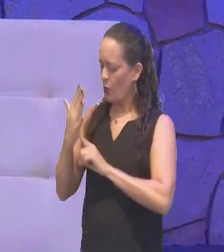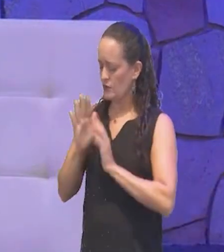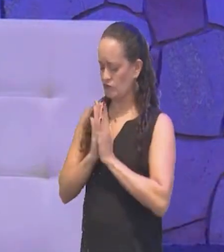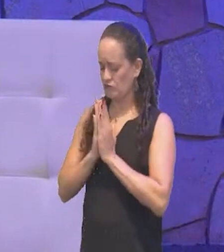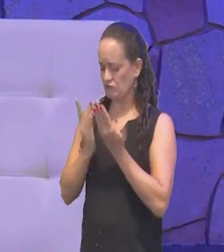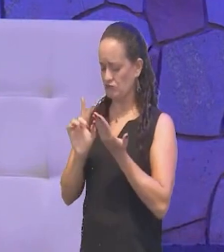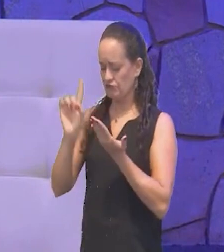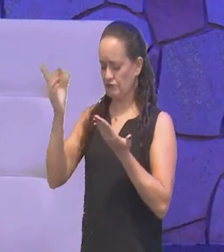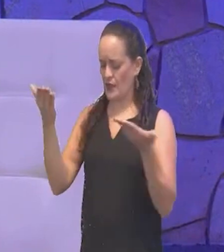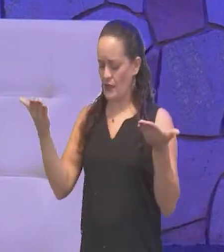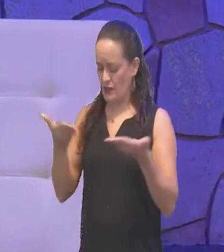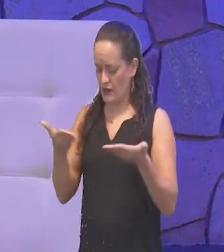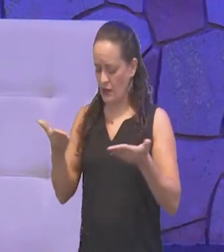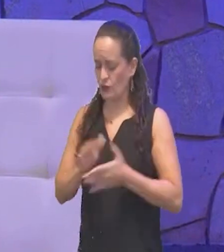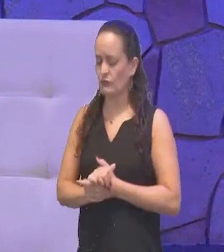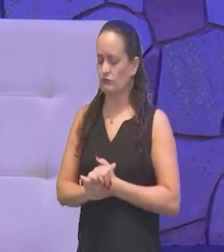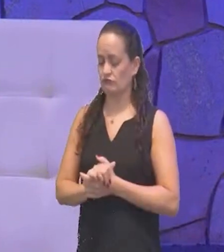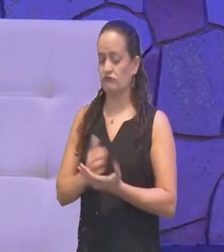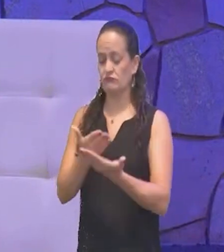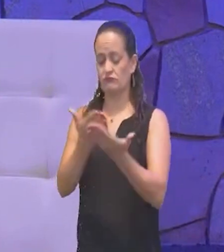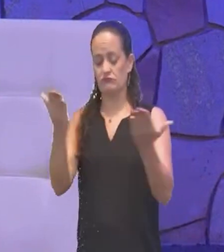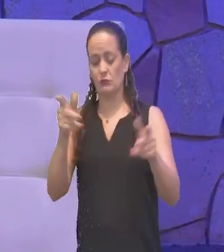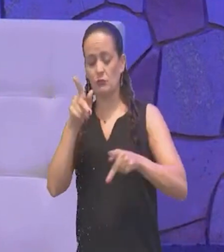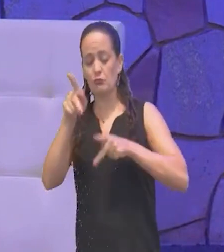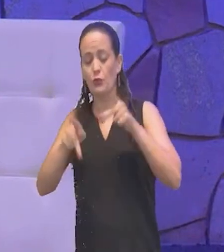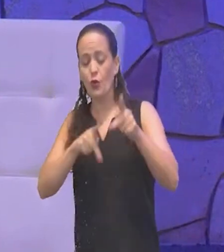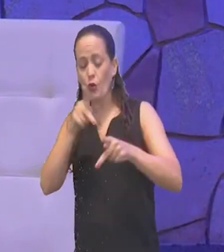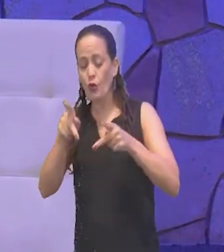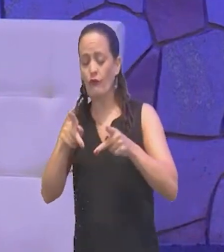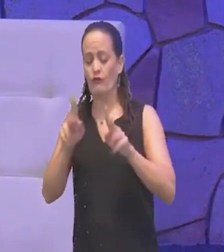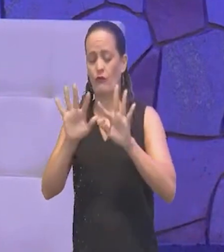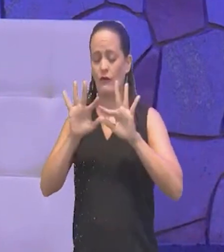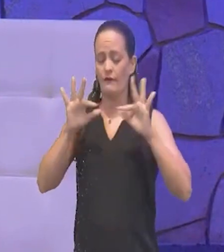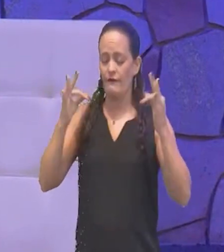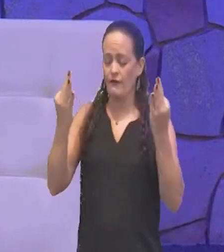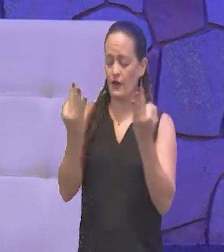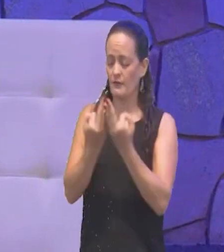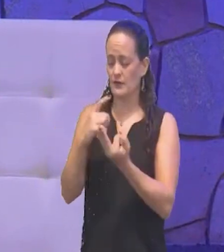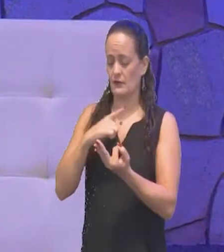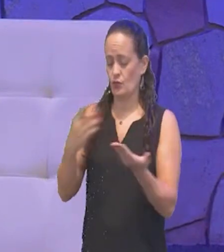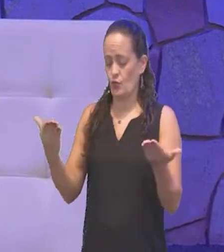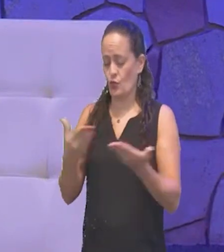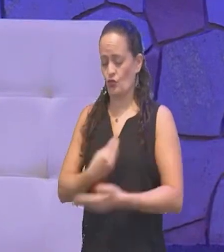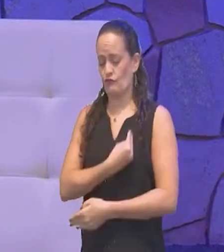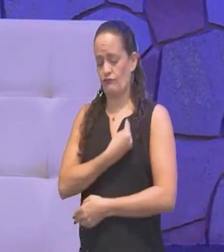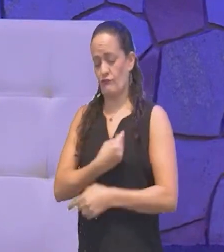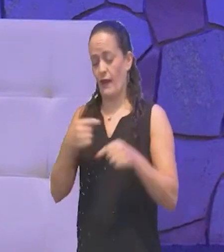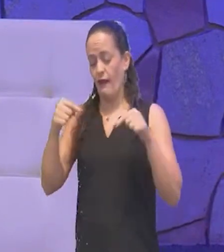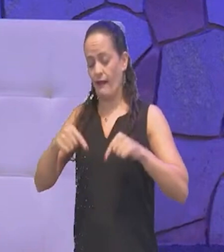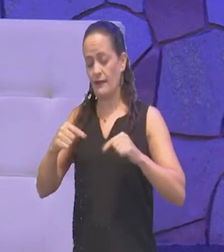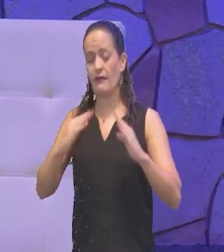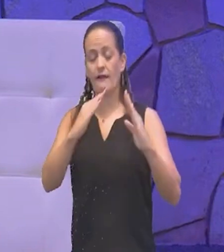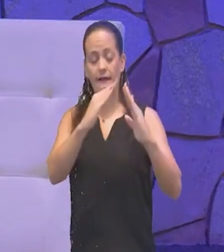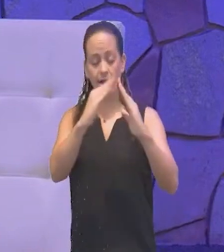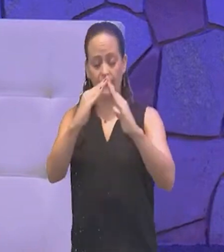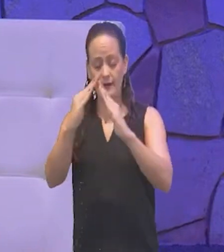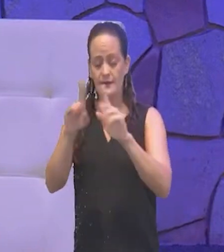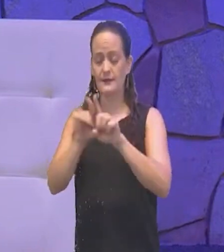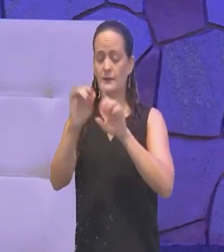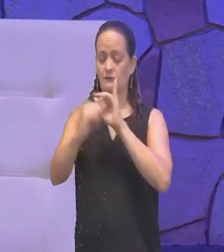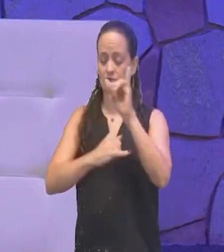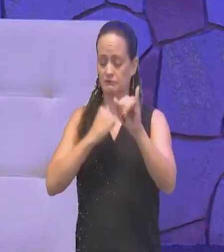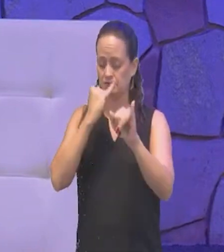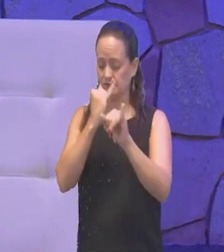momento. Teu é o povo e Tuas são as famílias, Deus, que se reúnem neste lugar e nas casas para Te prestar